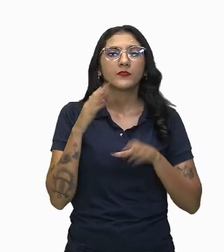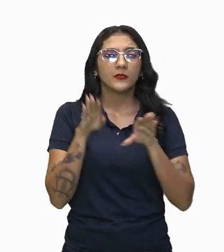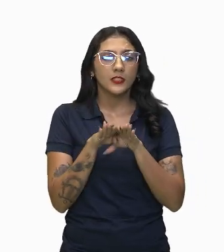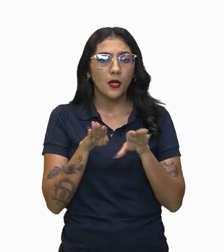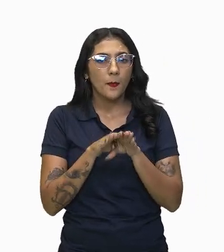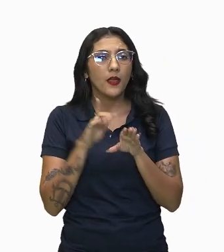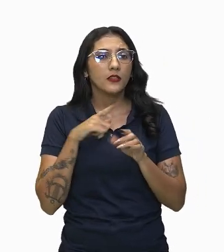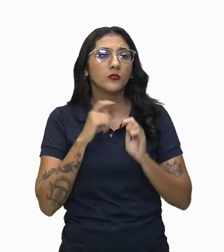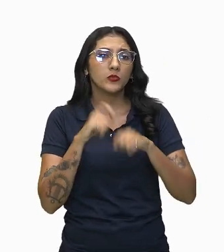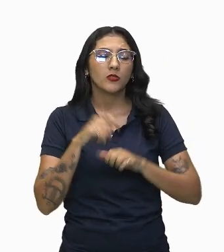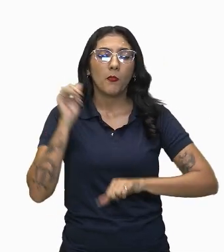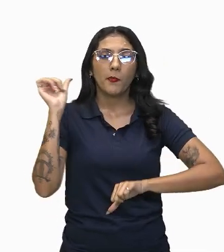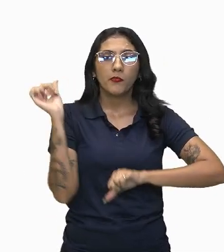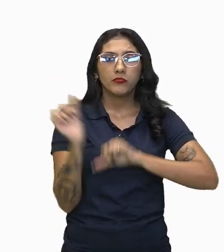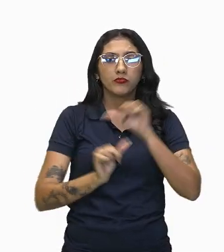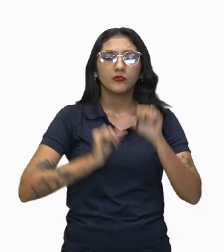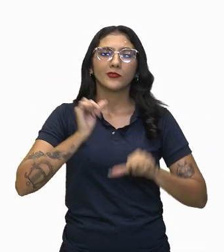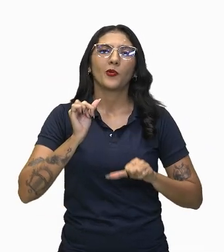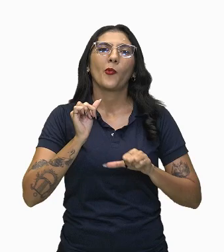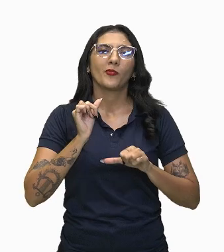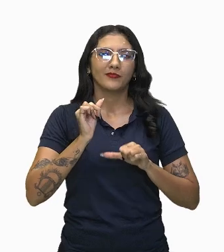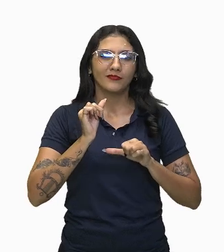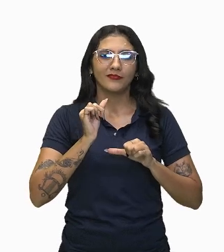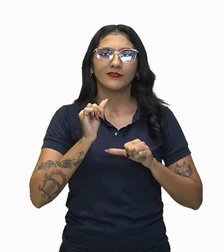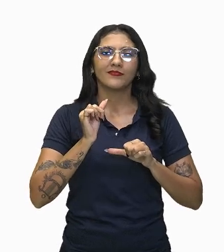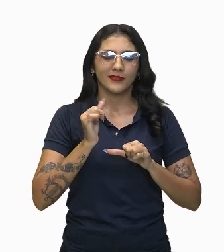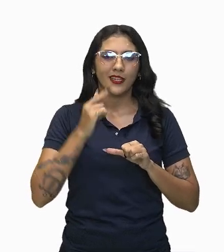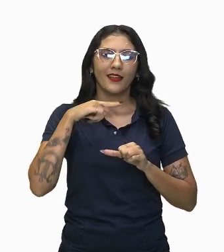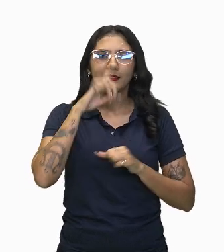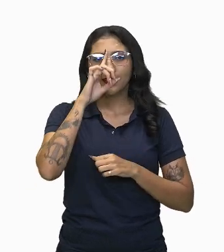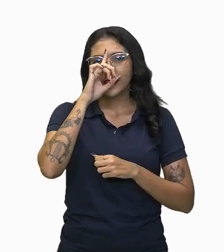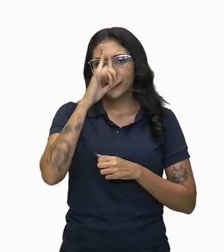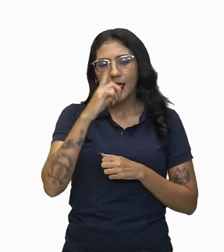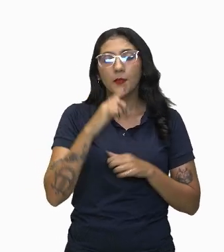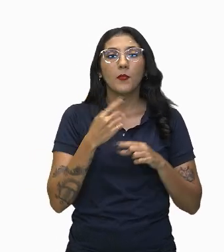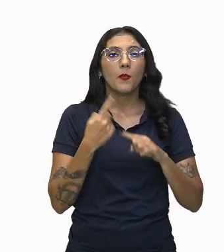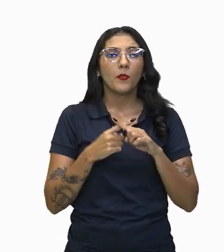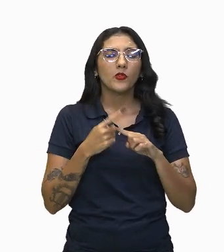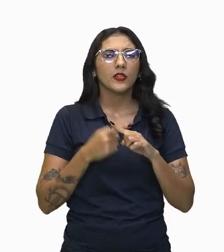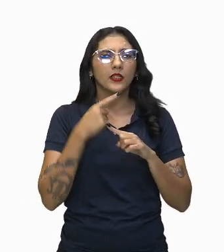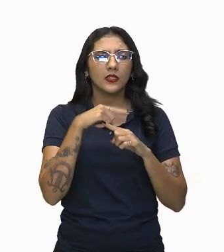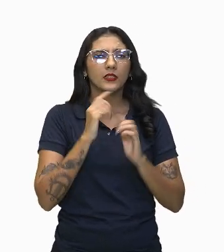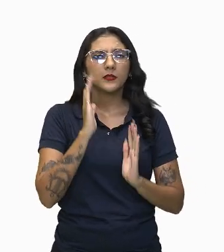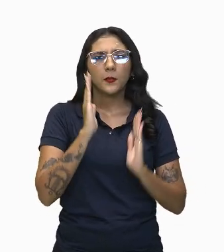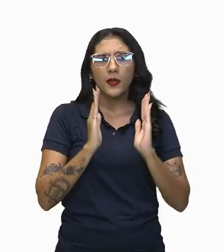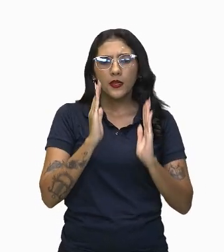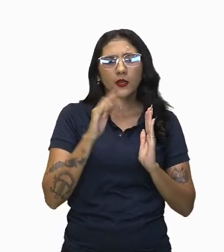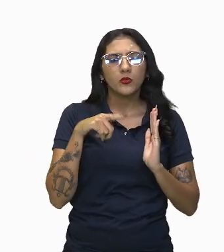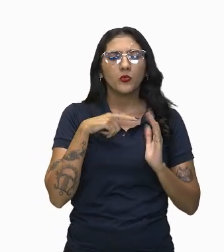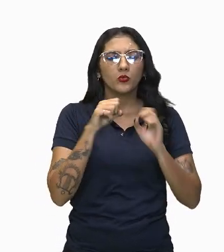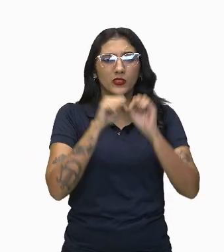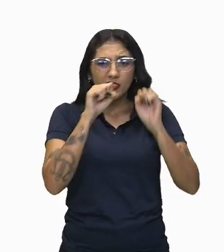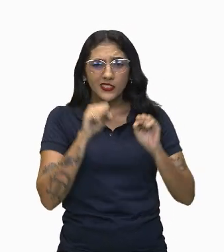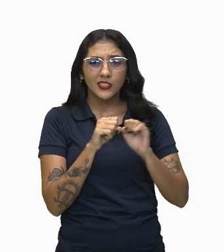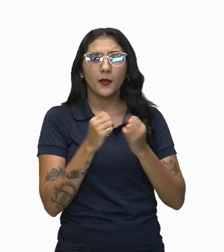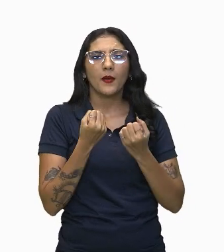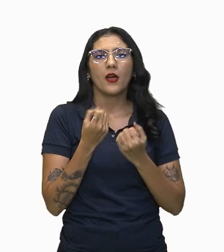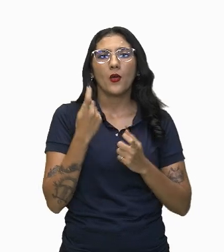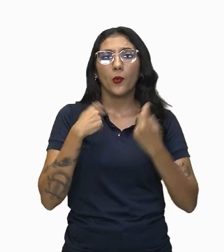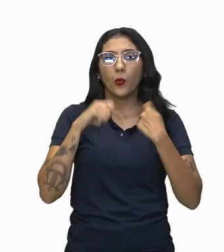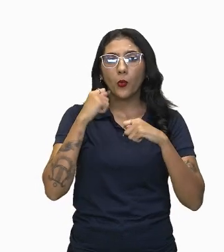uma mudança de paradigma, porque até o momento o sistema econômico vigente era